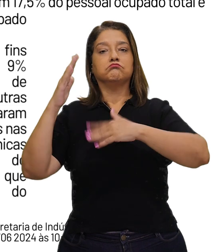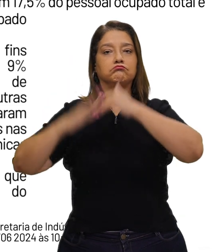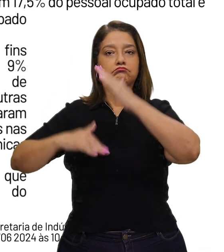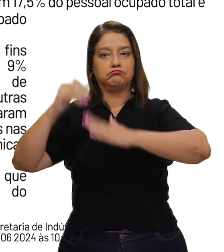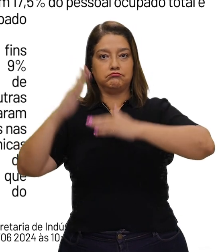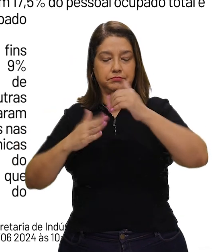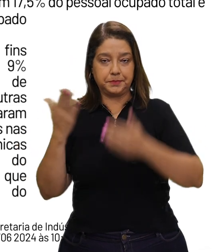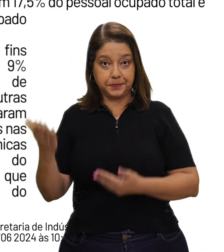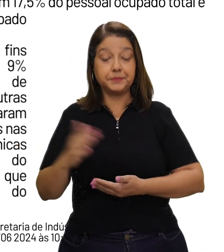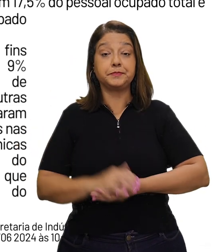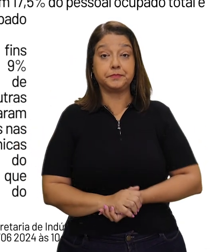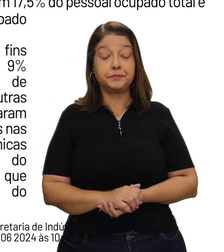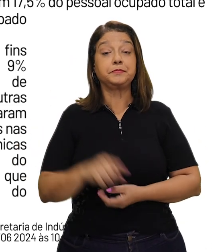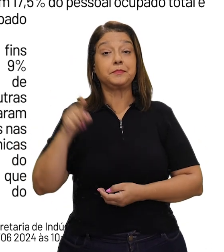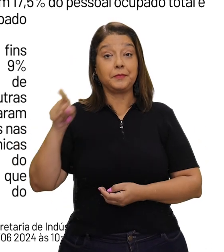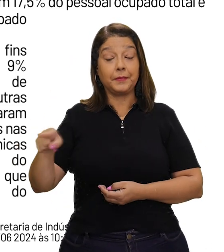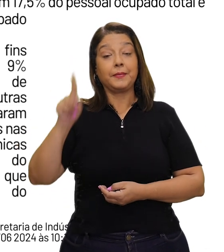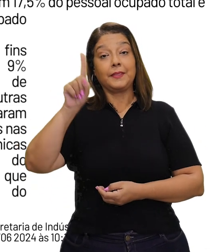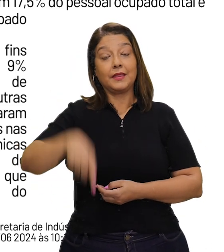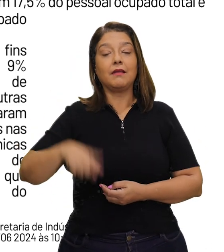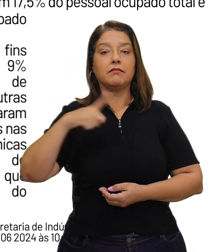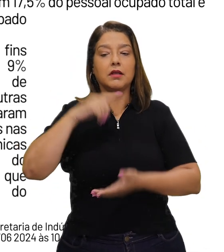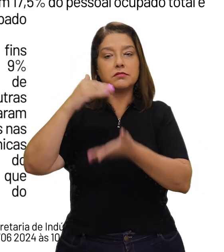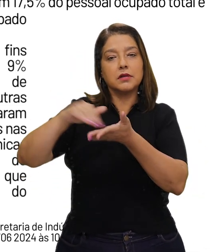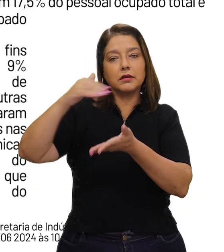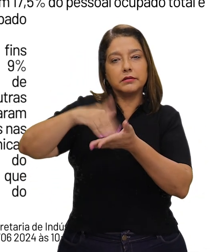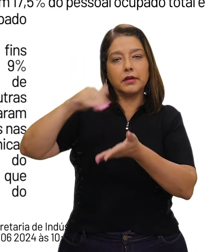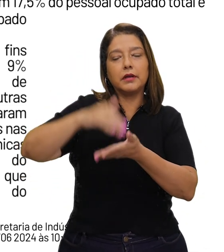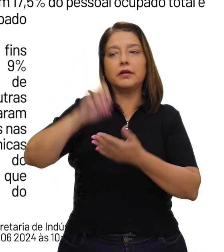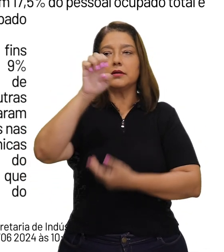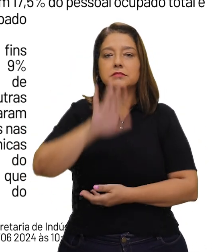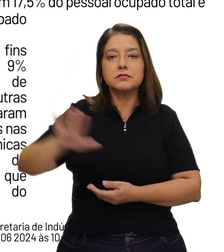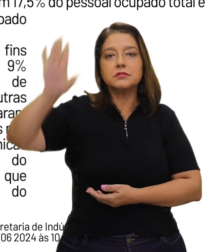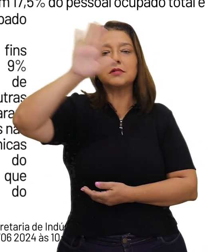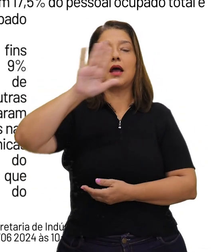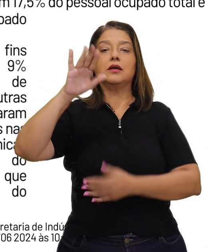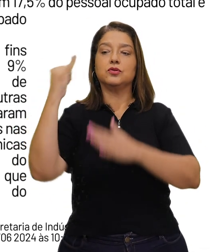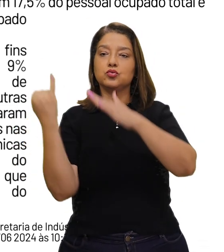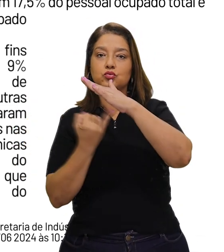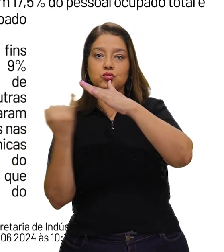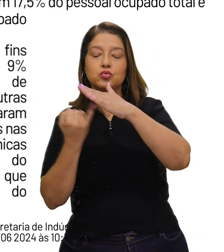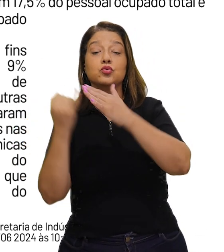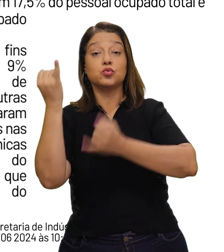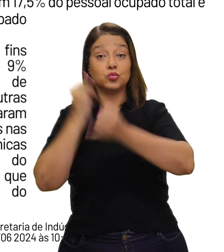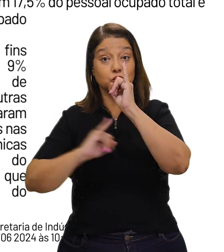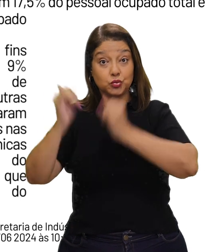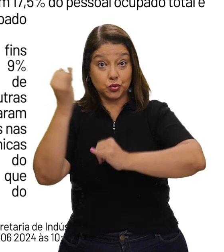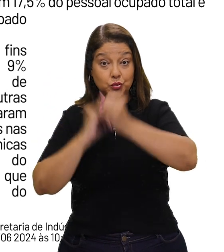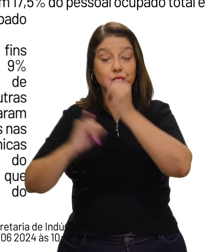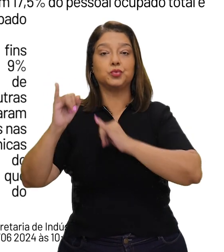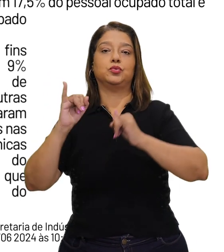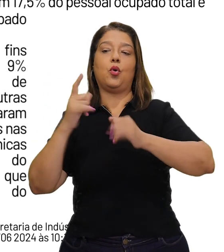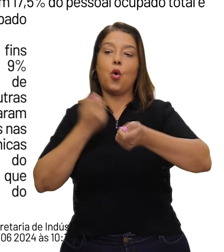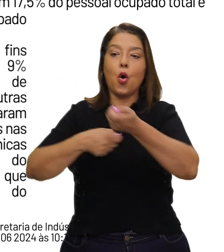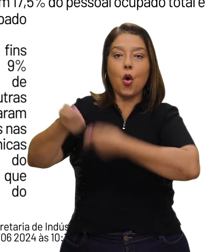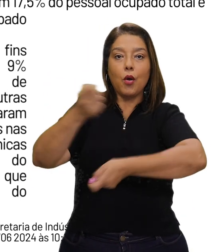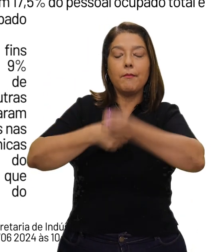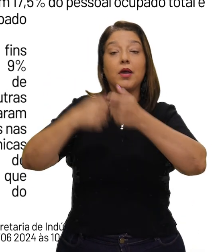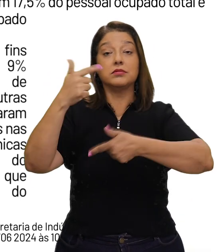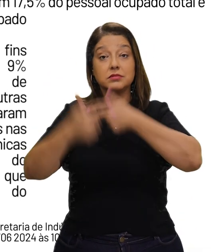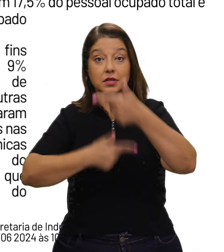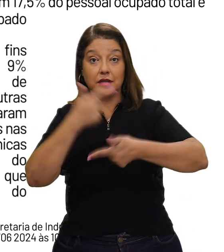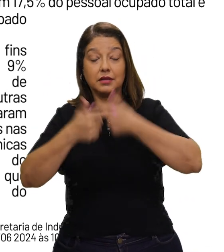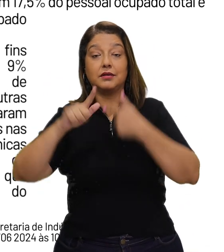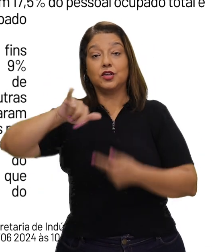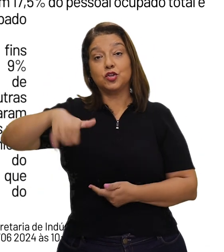da Secretaria de Estado da Indústria, Comércio e Serviços, SIC, Joel de Santana Braga,